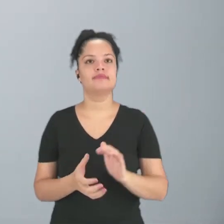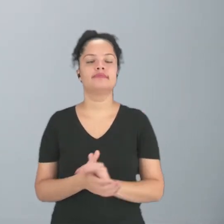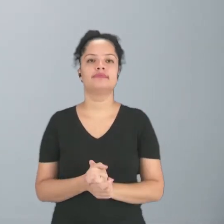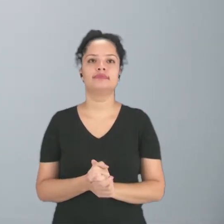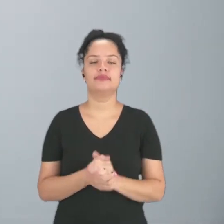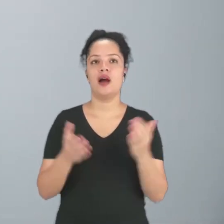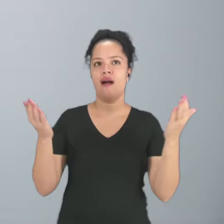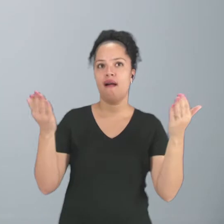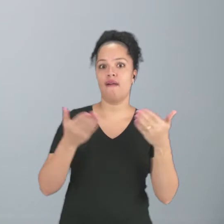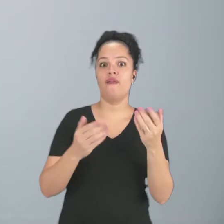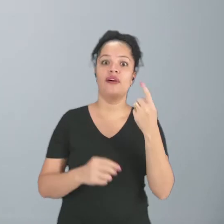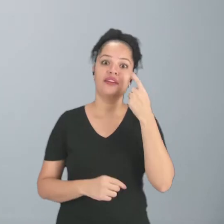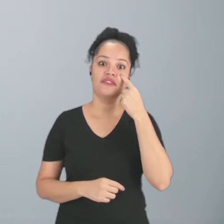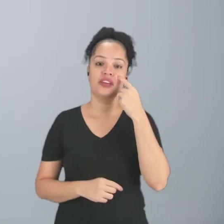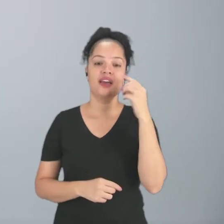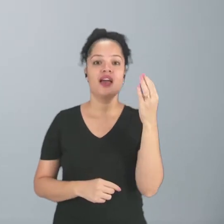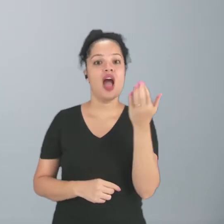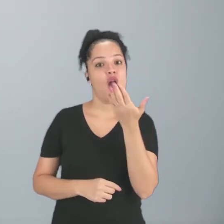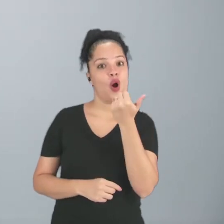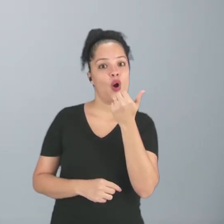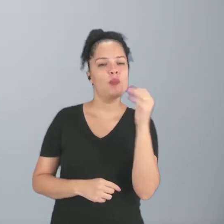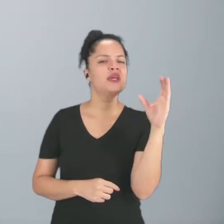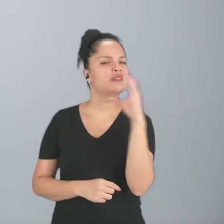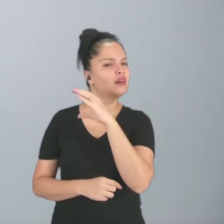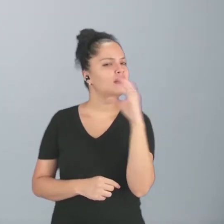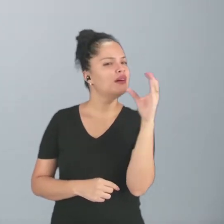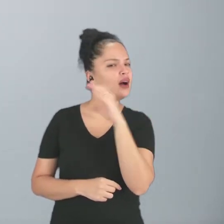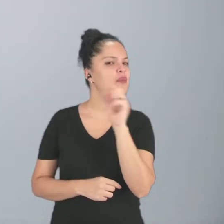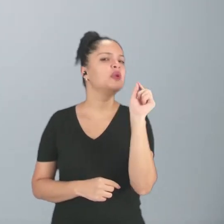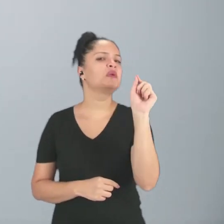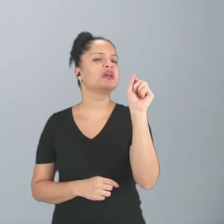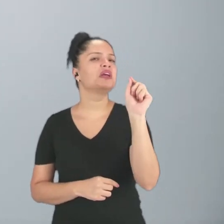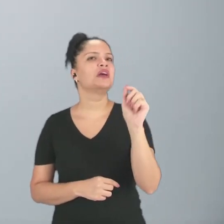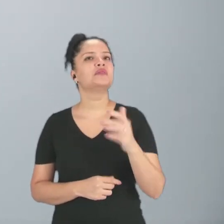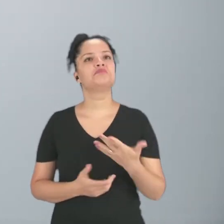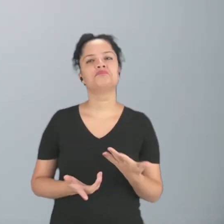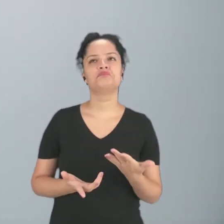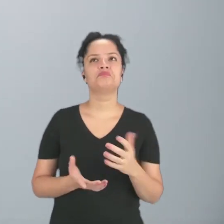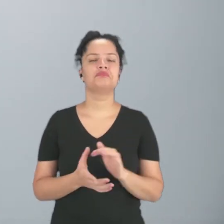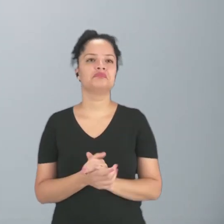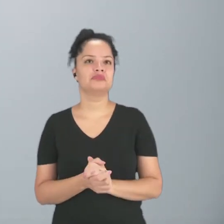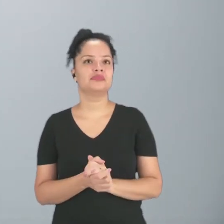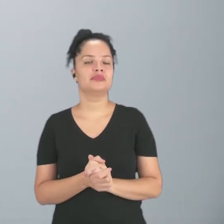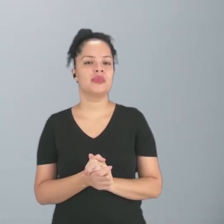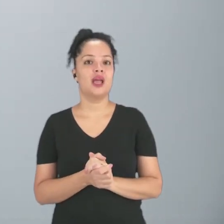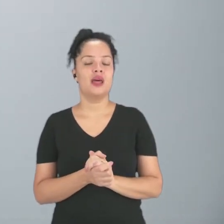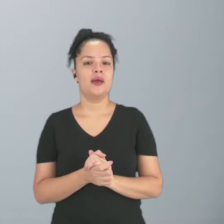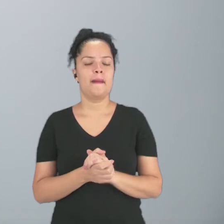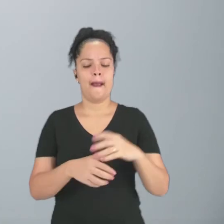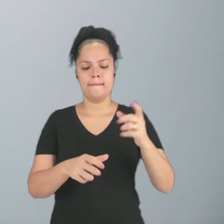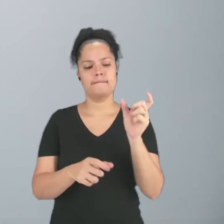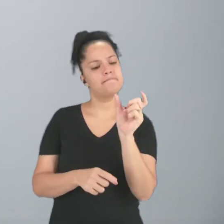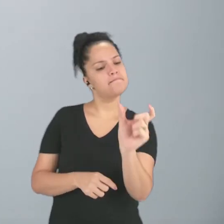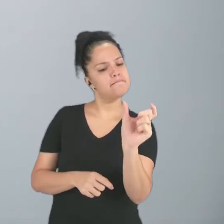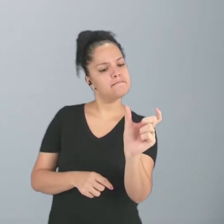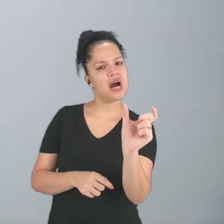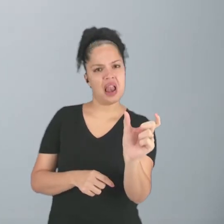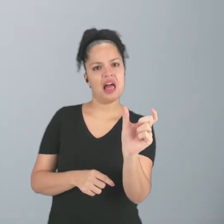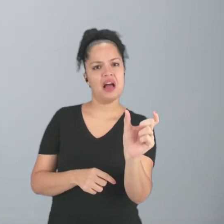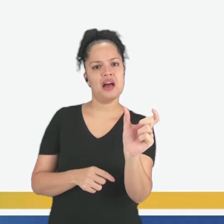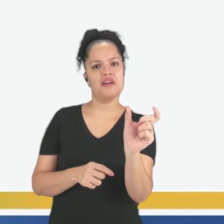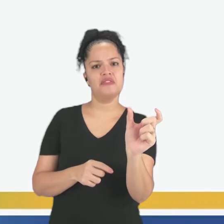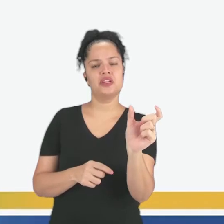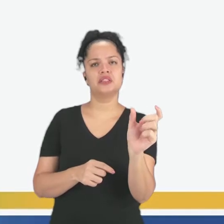Agora vamos falar sobre fast food. O que é fast food? Bom, é um estrangeirismo, né? A palavra fast food é